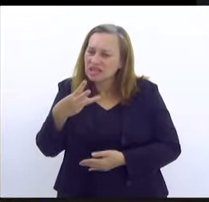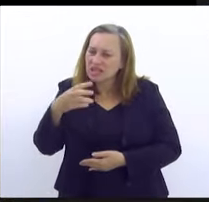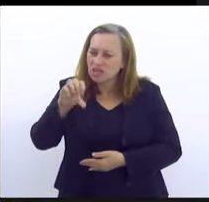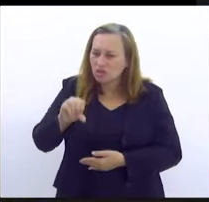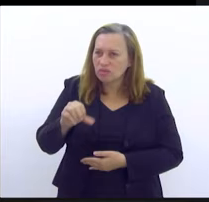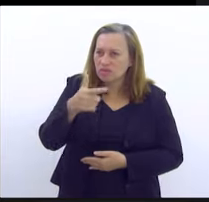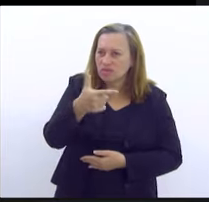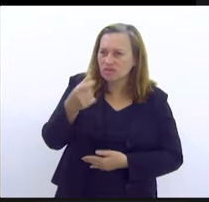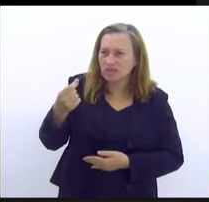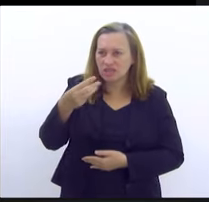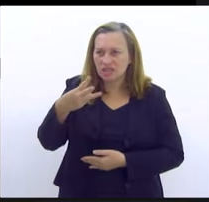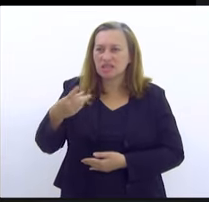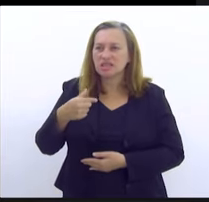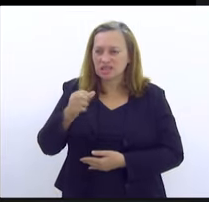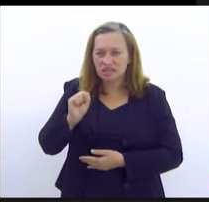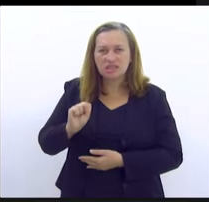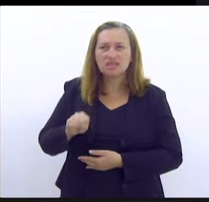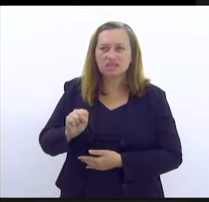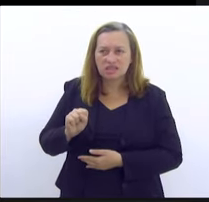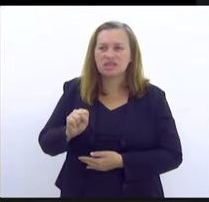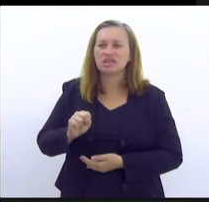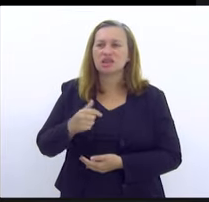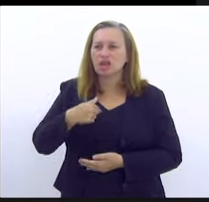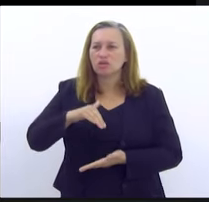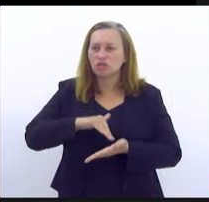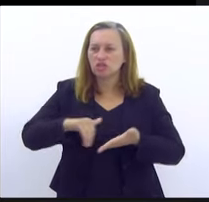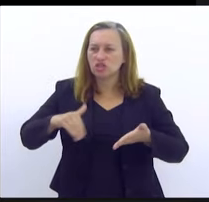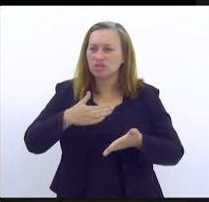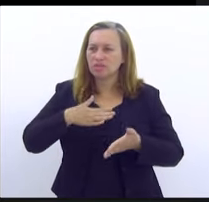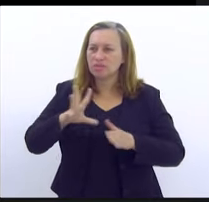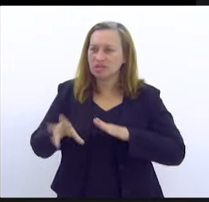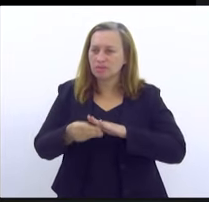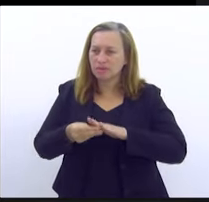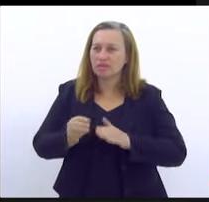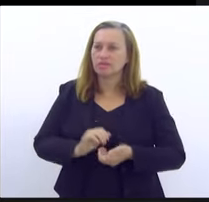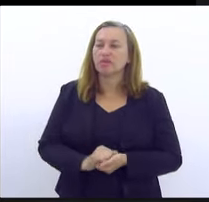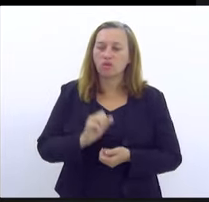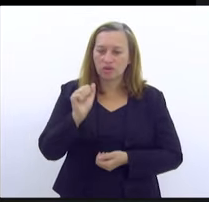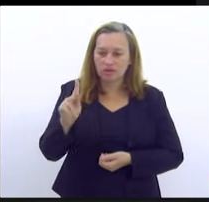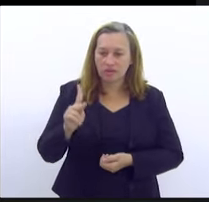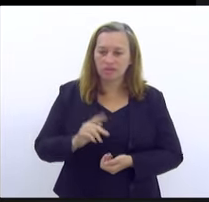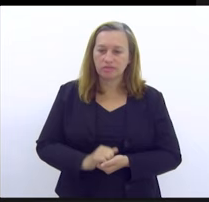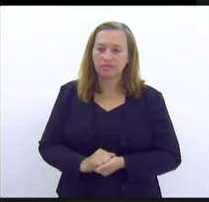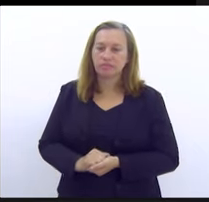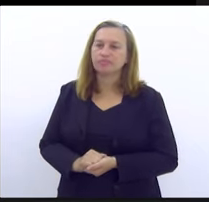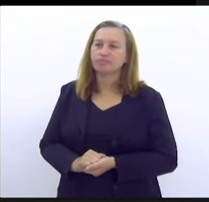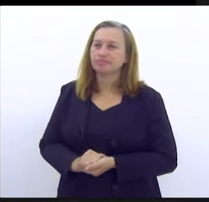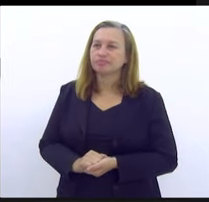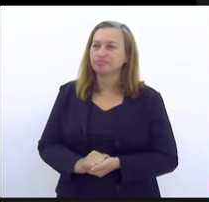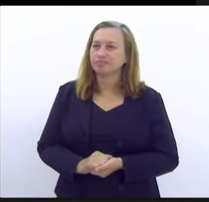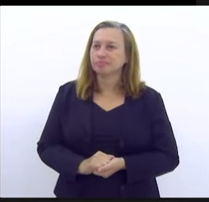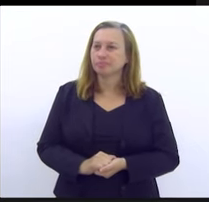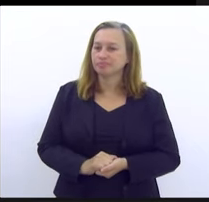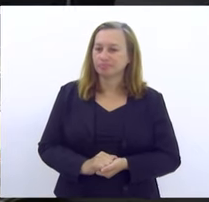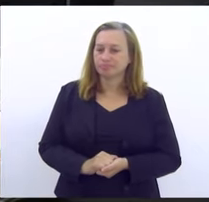739/23? Perfeito, é o 739. Estou retirando a emenda que fiz. Ok, consignado.